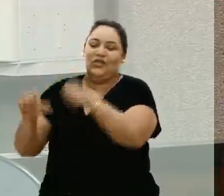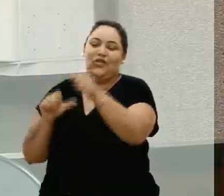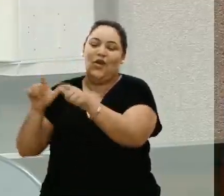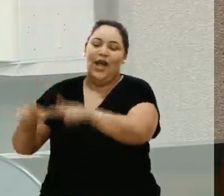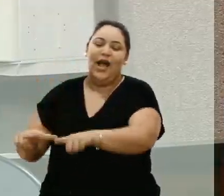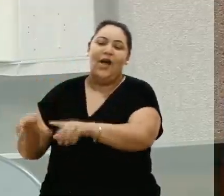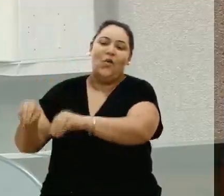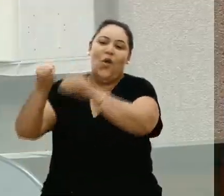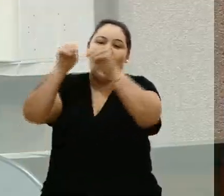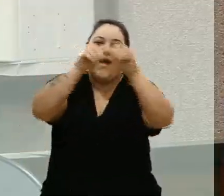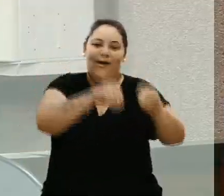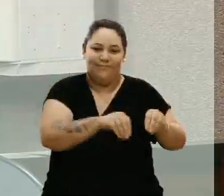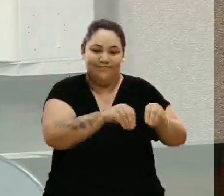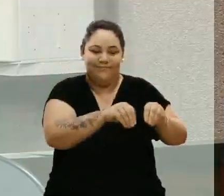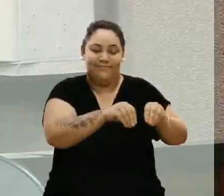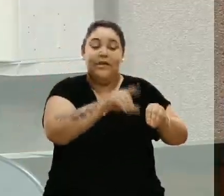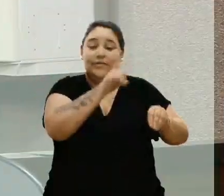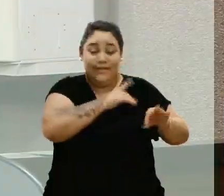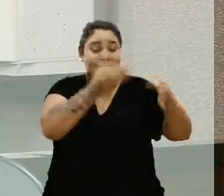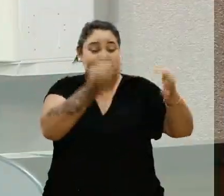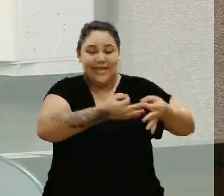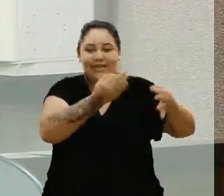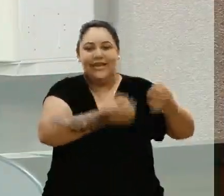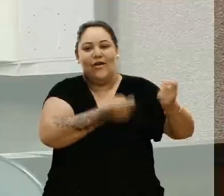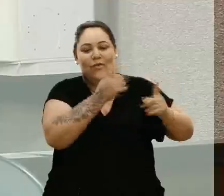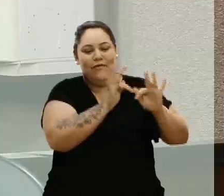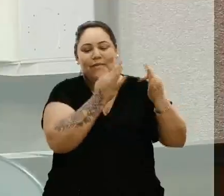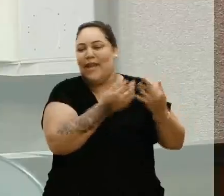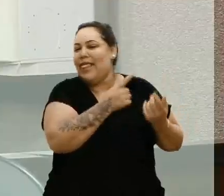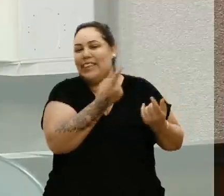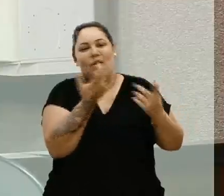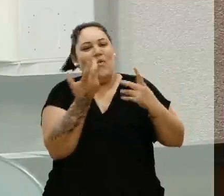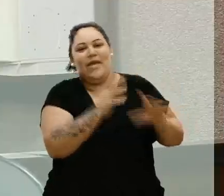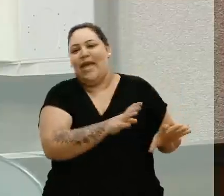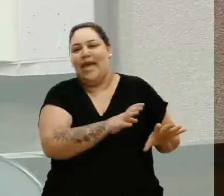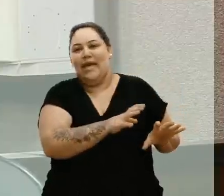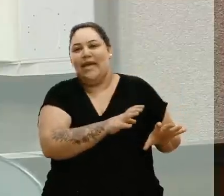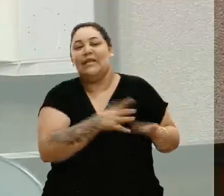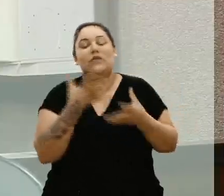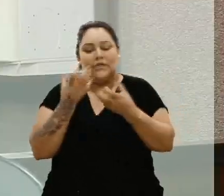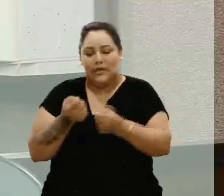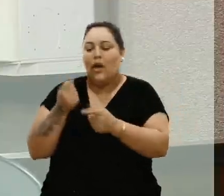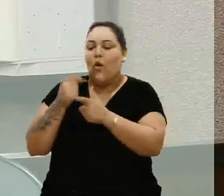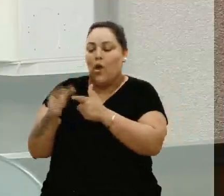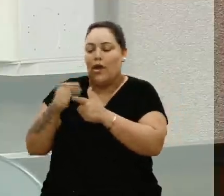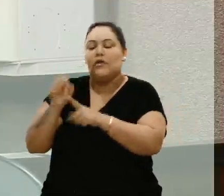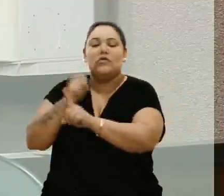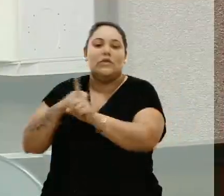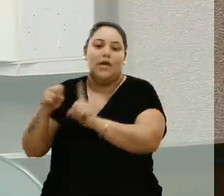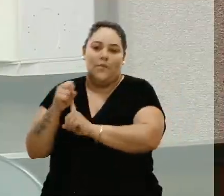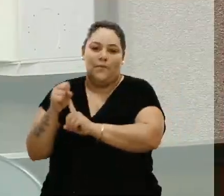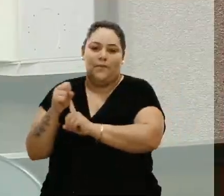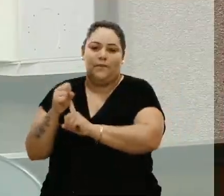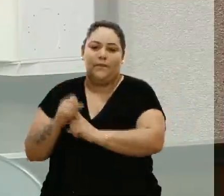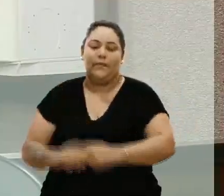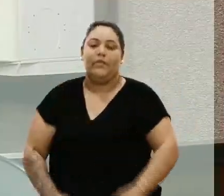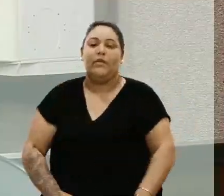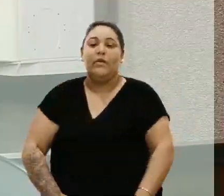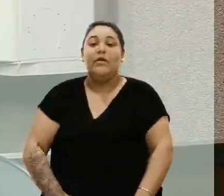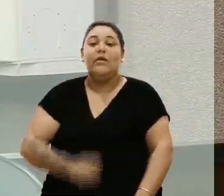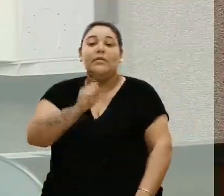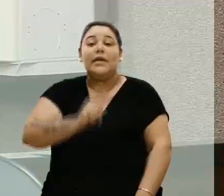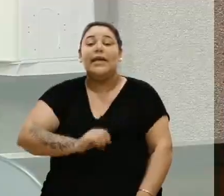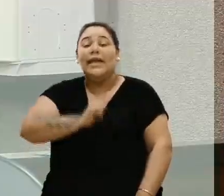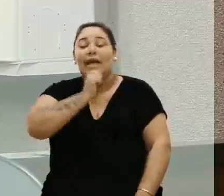alguma família não quiser, a família vai disponibilizar um aluguel social. Para quem não conhece a região, bem